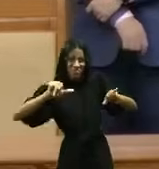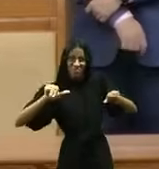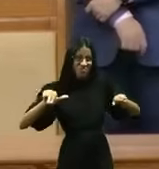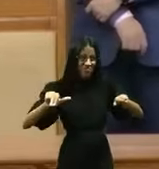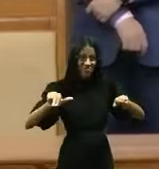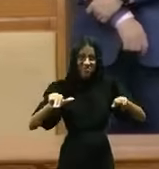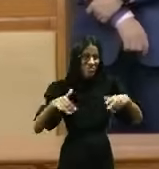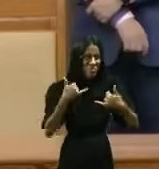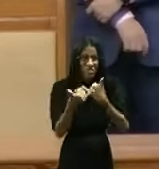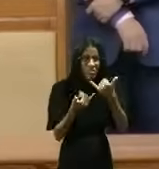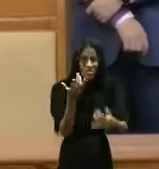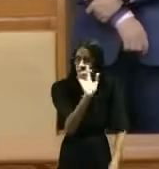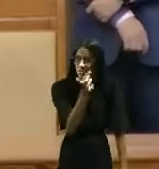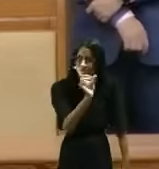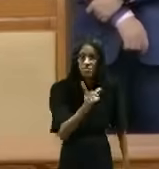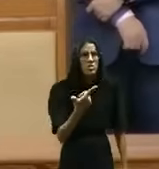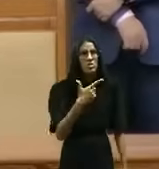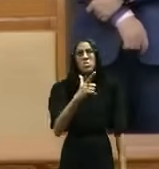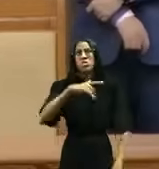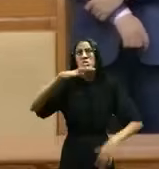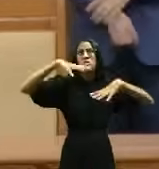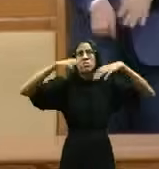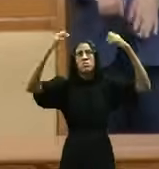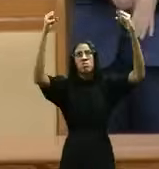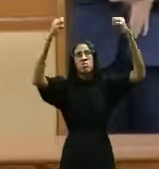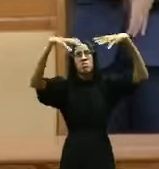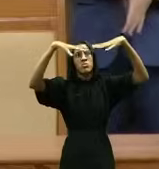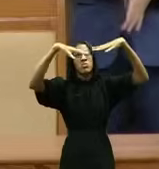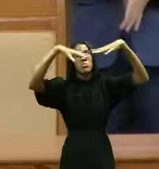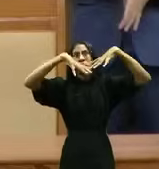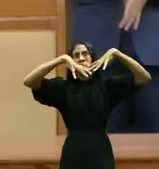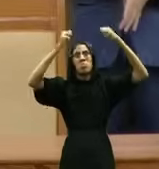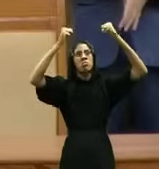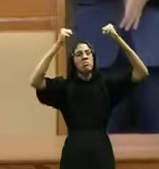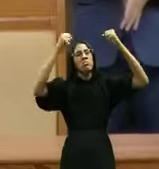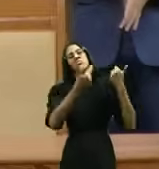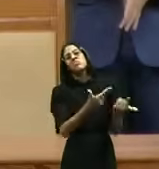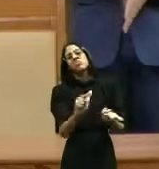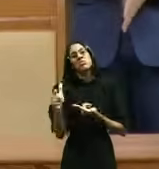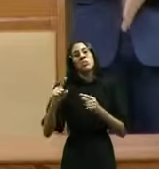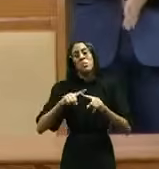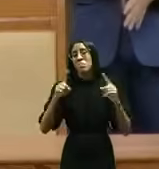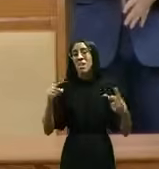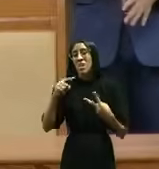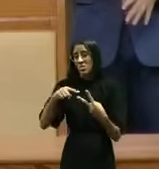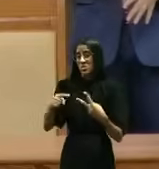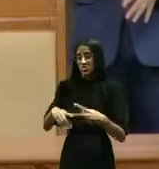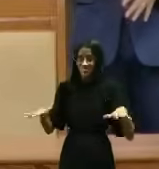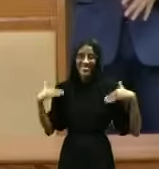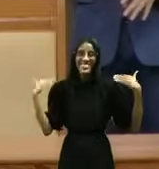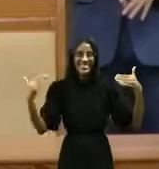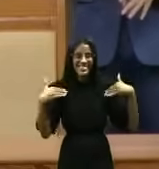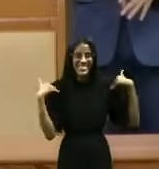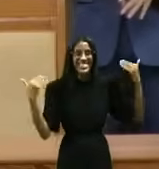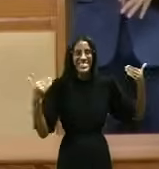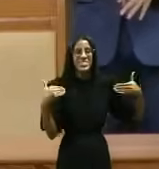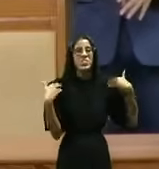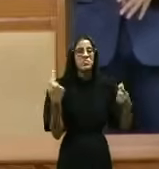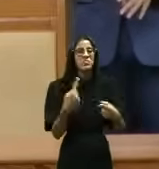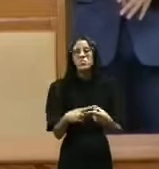não não tinha iluminação e era úmido e os dois estavam numa alegria tão grande porque tinha um espírito